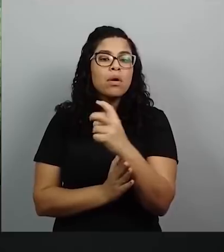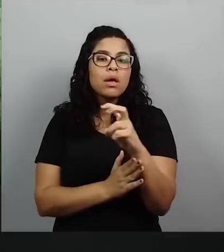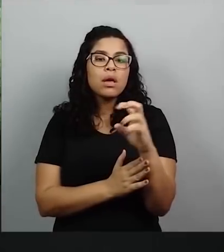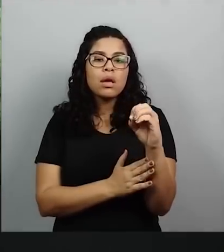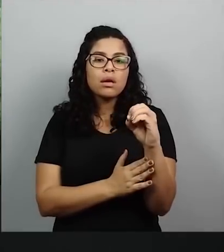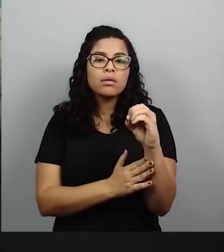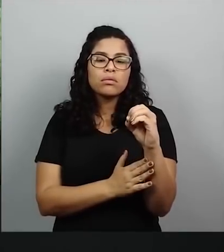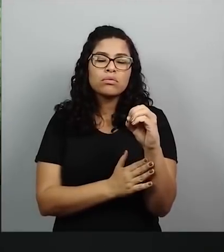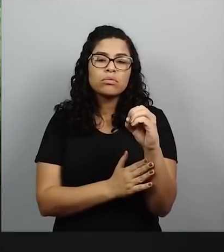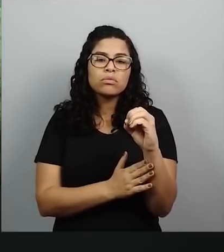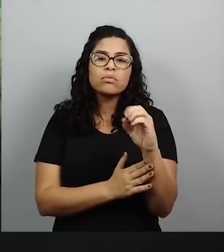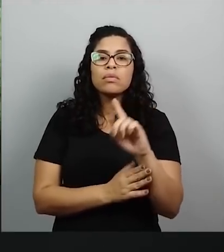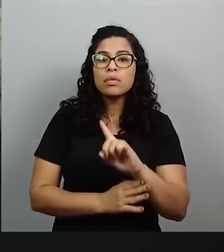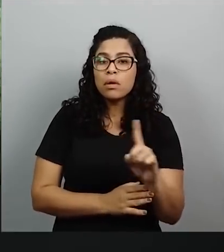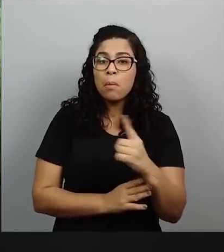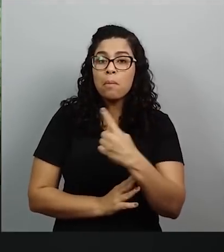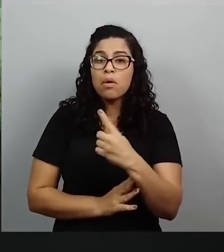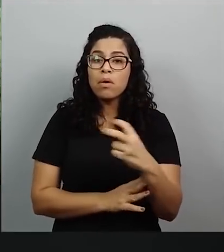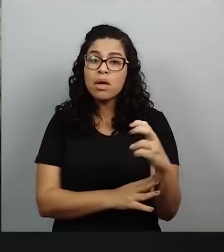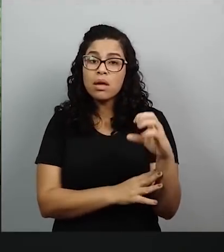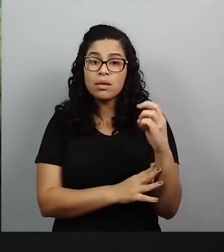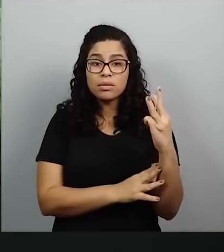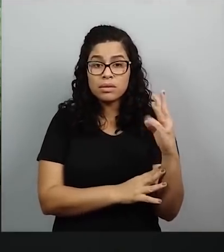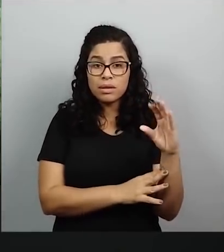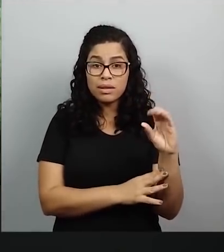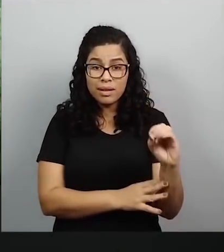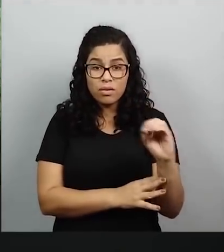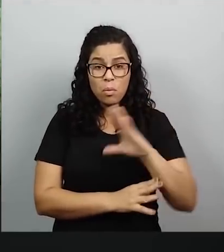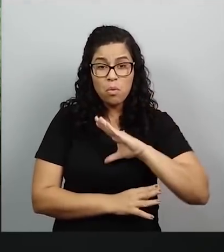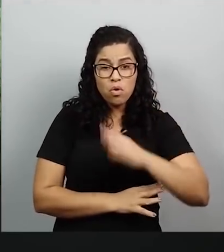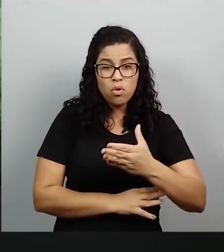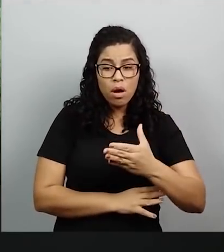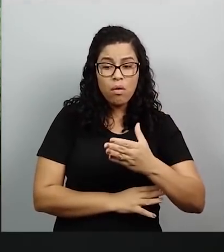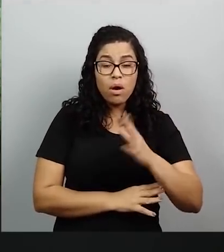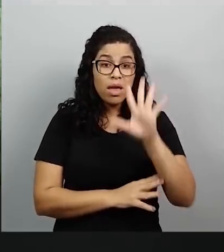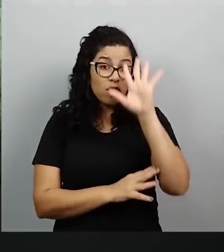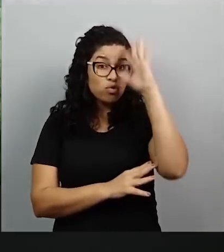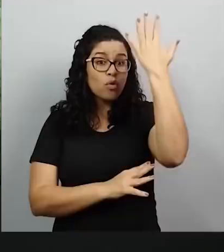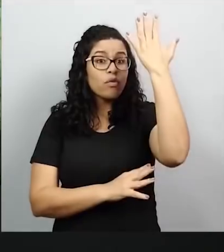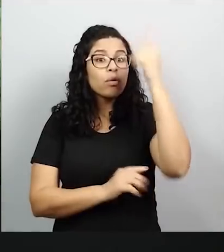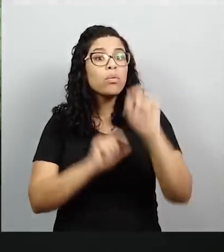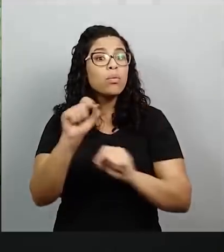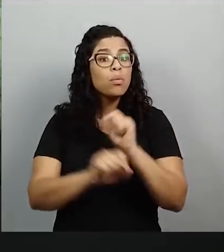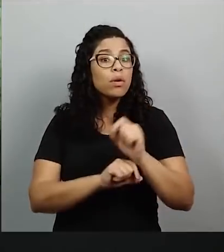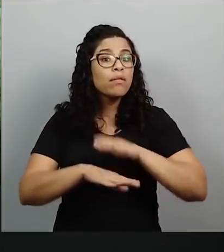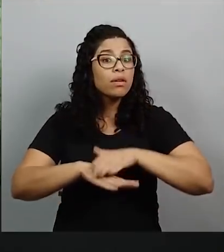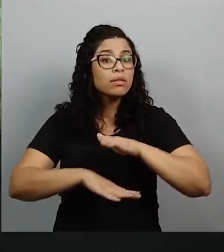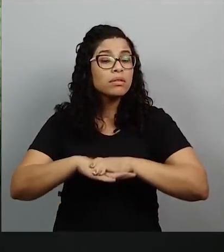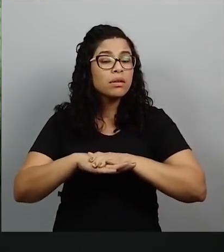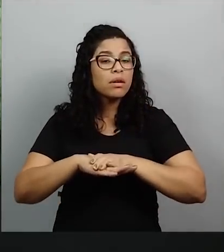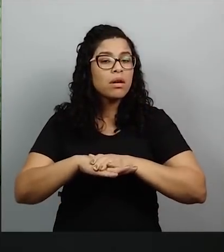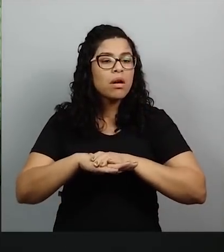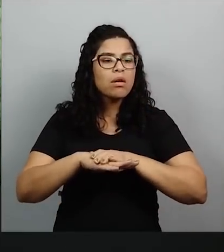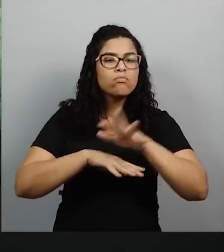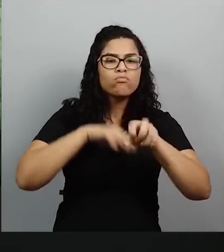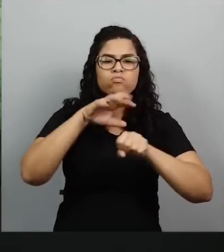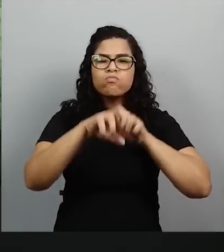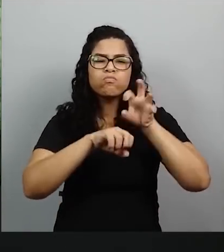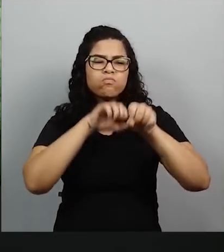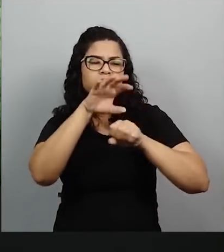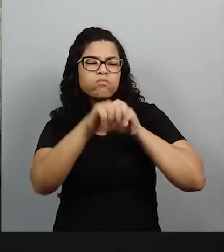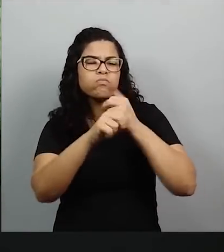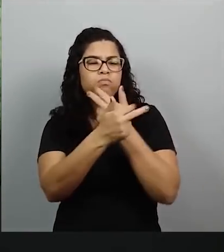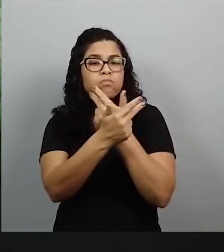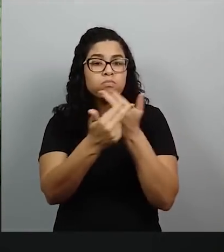1530, que foi quando, de fato, Portugal resolveu explorar essas terras, visto que nós tínhamos, na época,